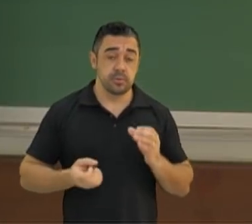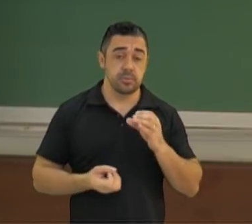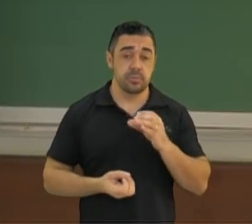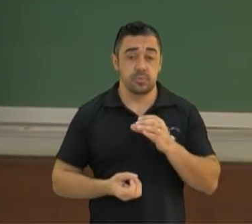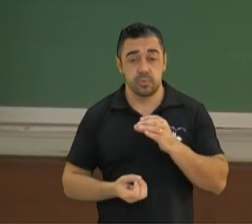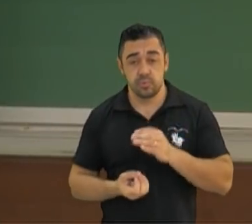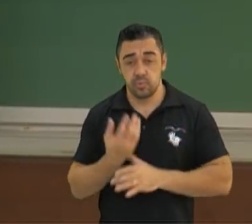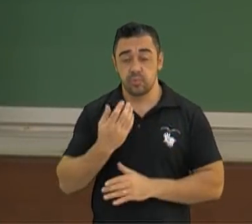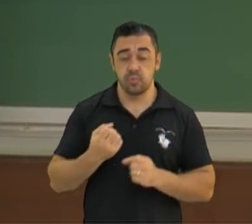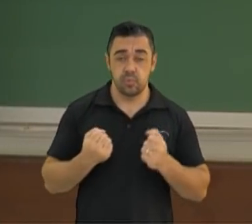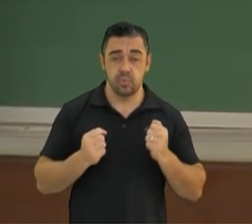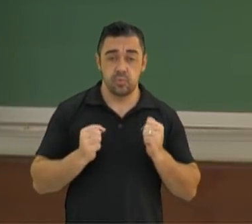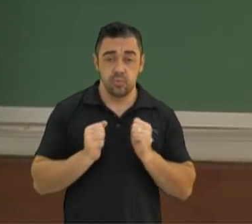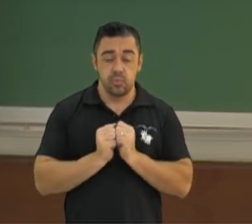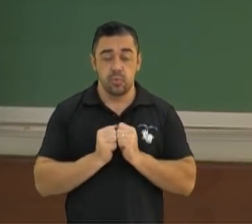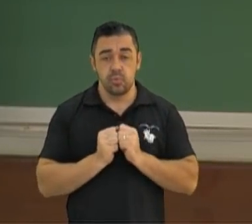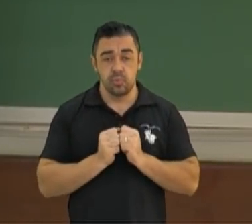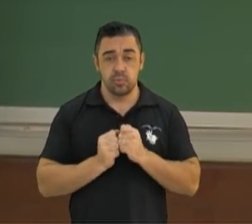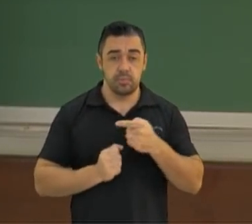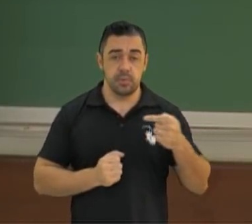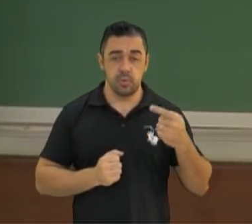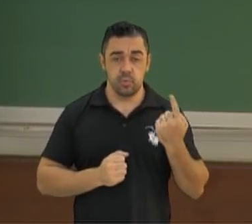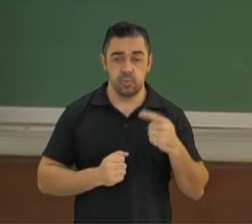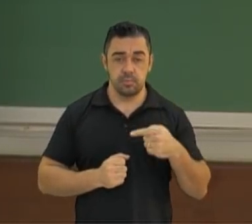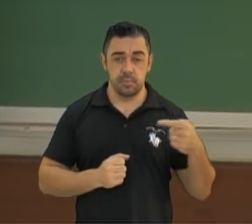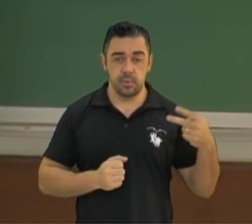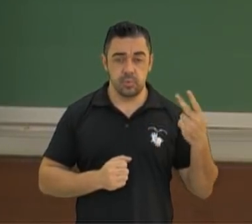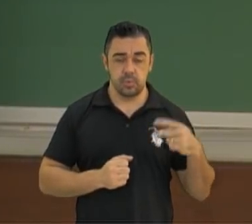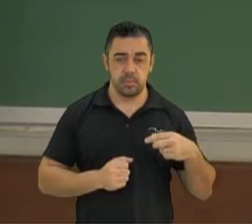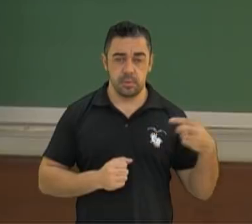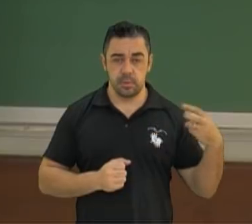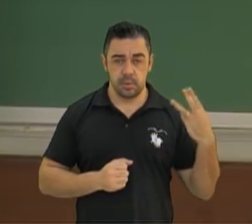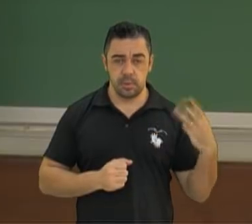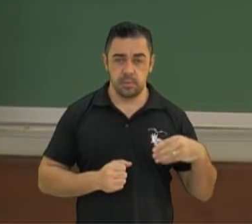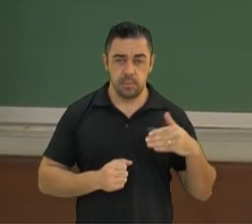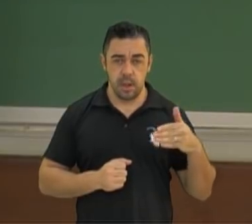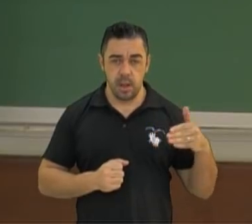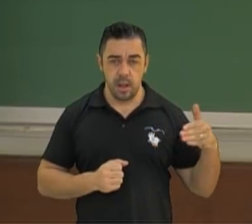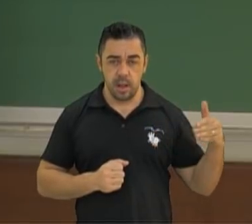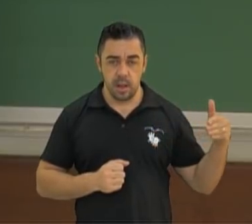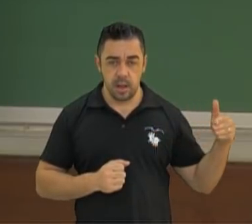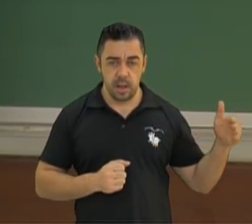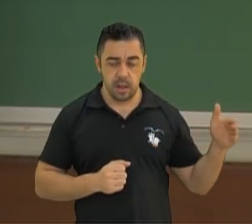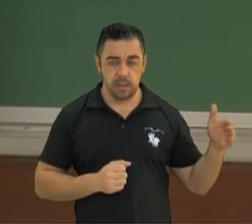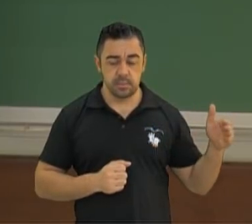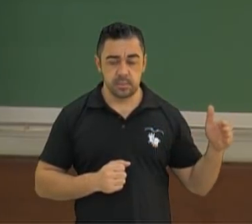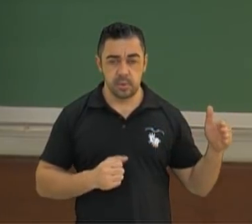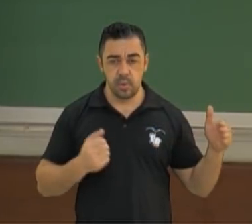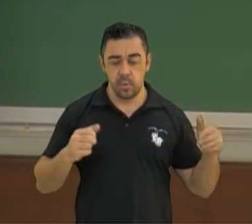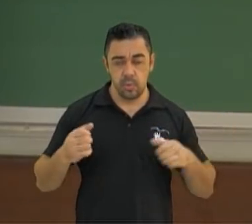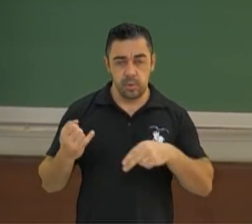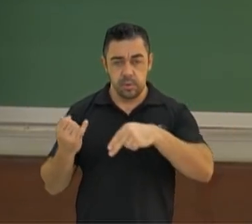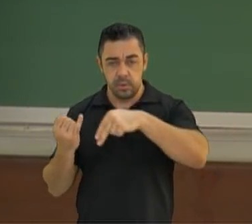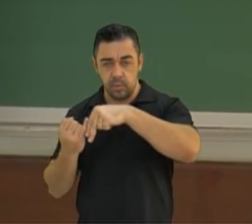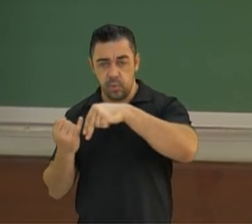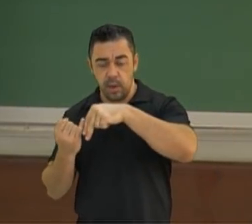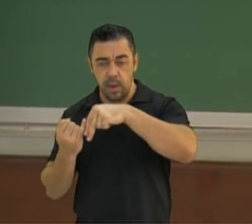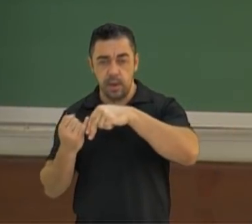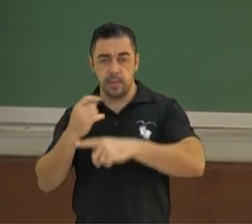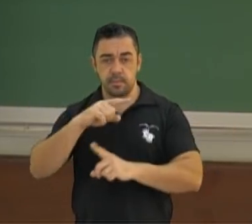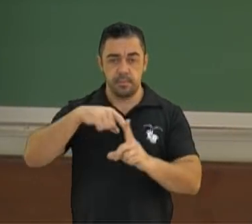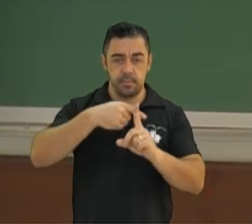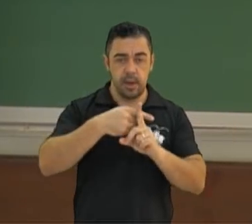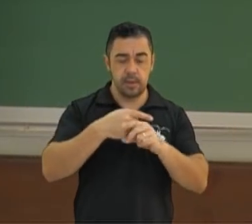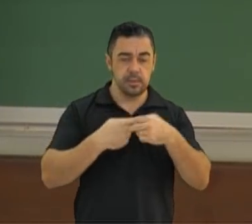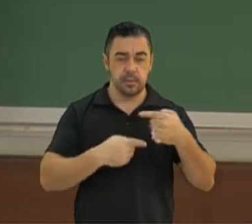surgiram também os números negativos, olha o que aconteceu. Então, a gente uniu os números naturais mais os números